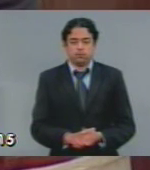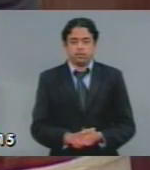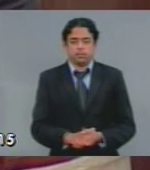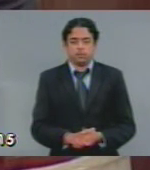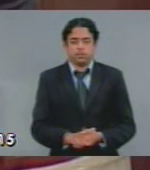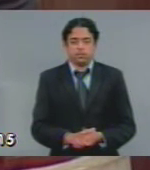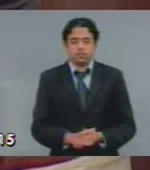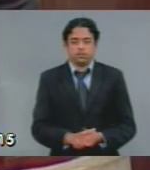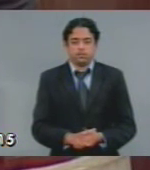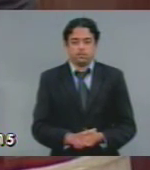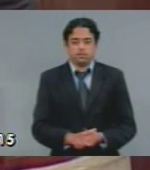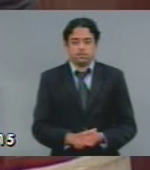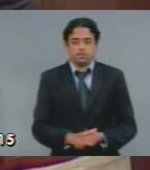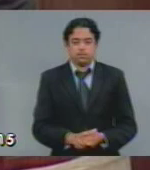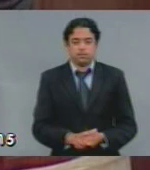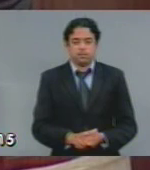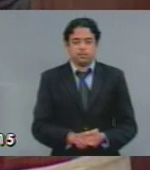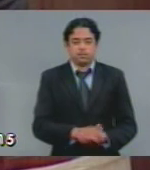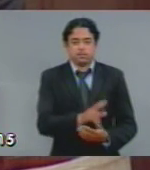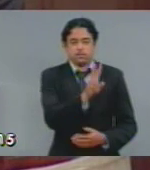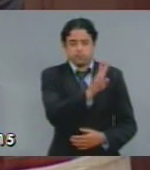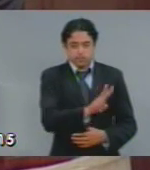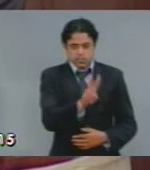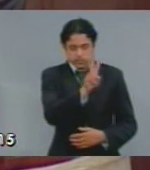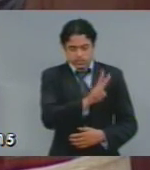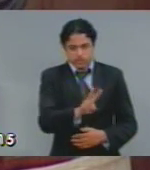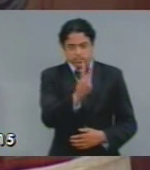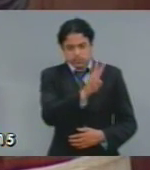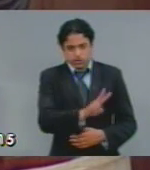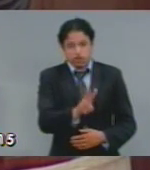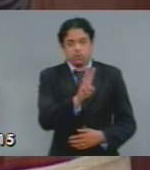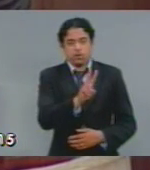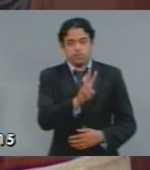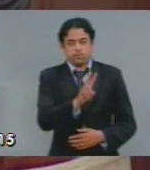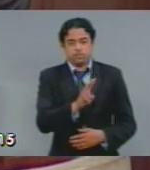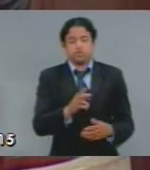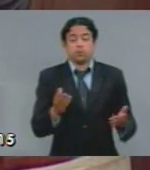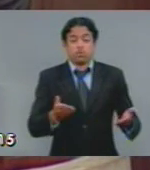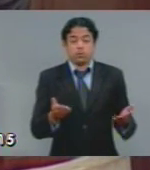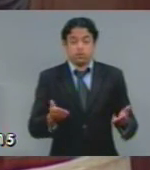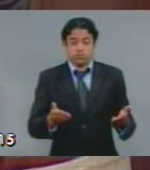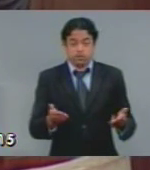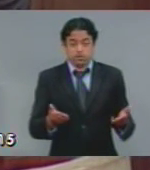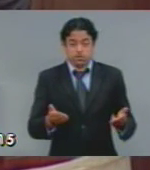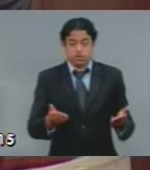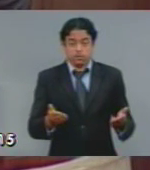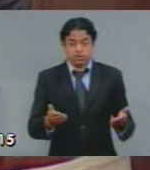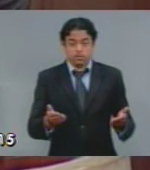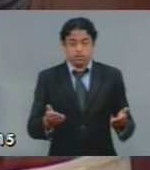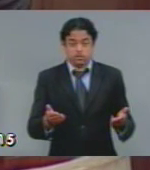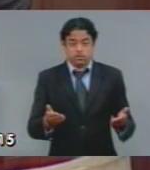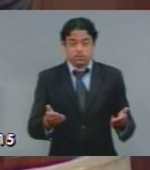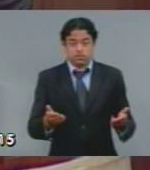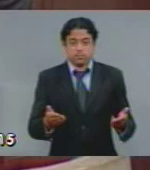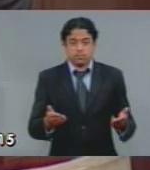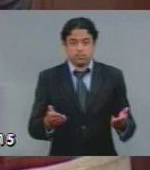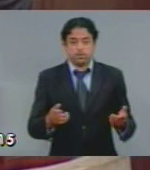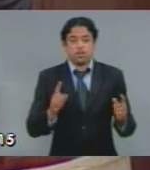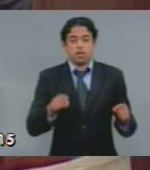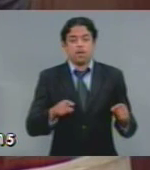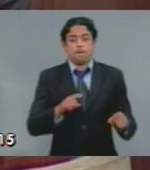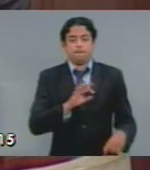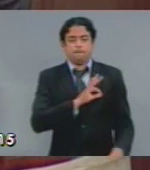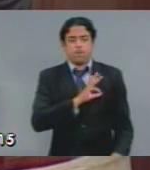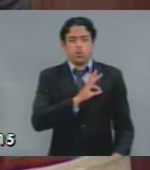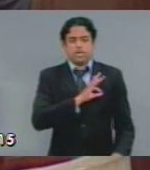universidades foram consideradas já cidadelas da democracia. Hoje se chama a intervenção policial